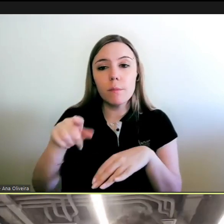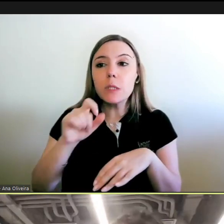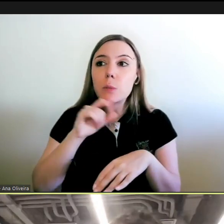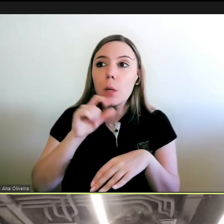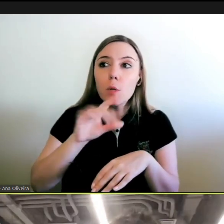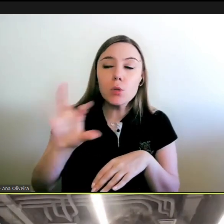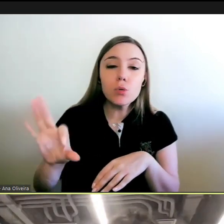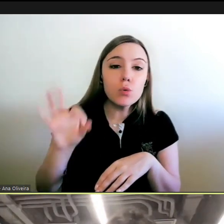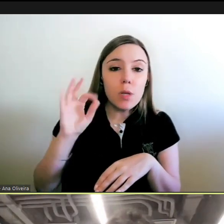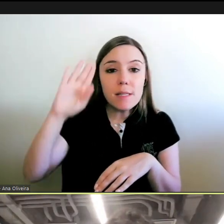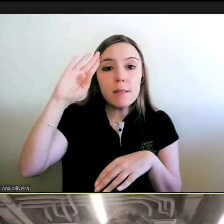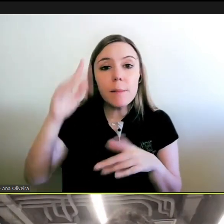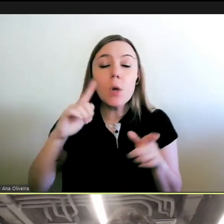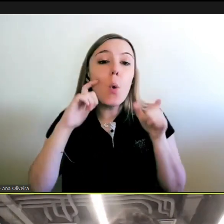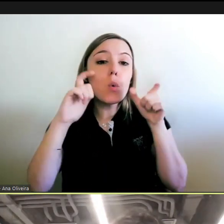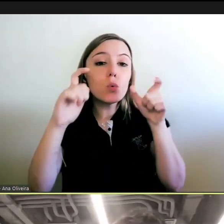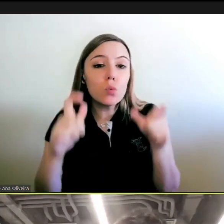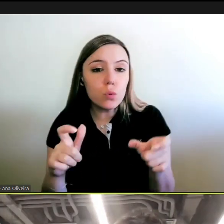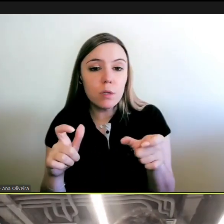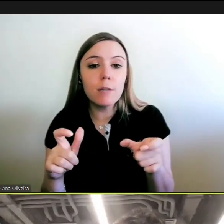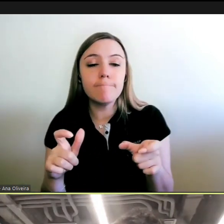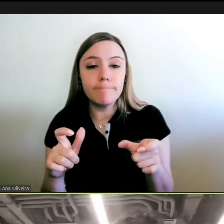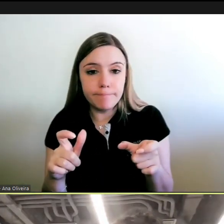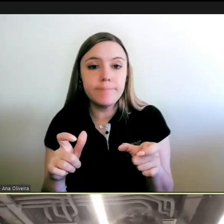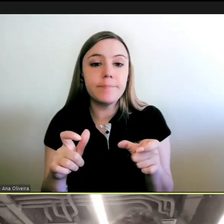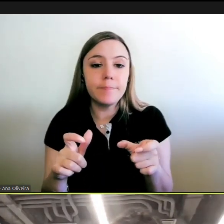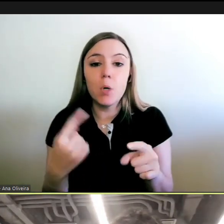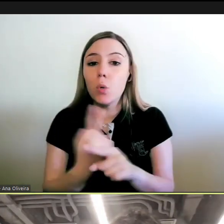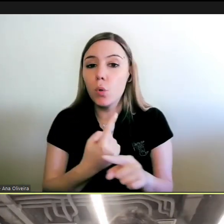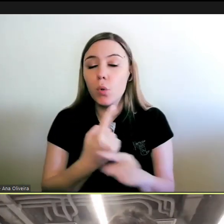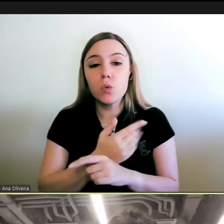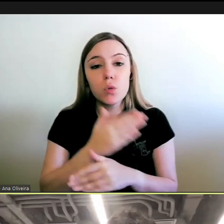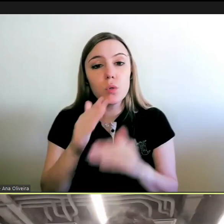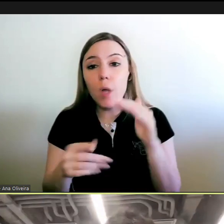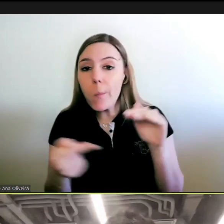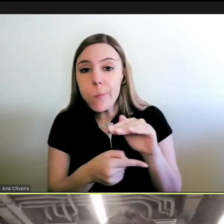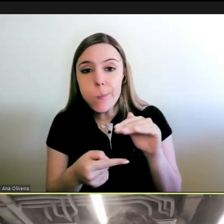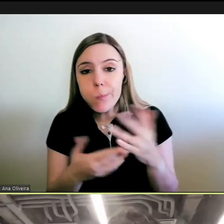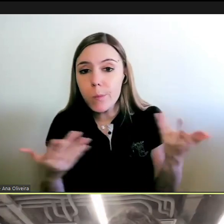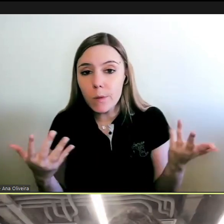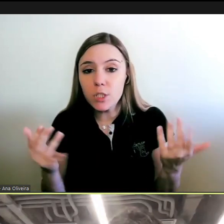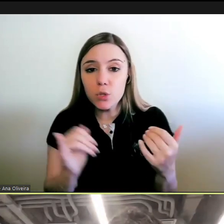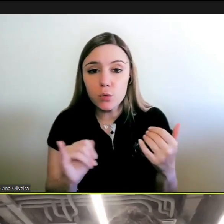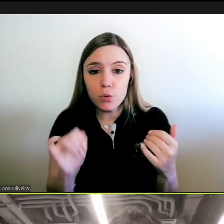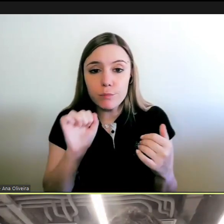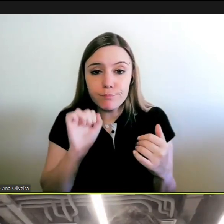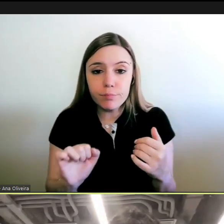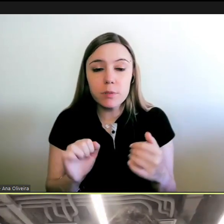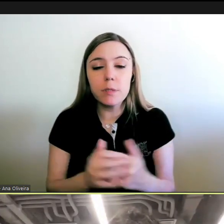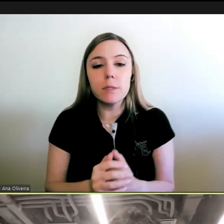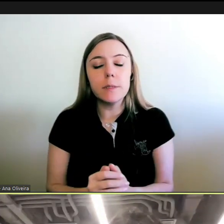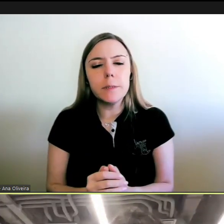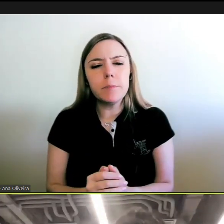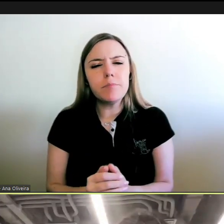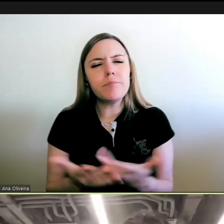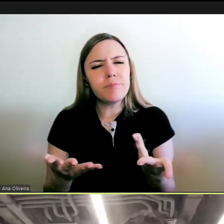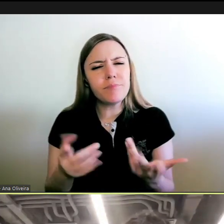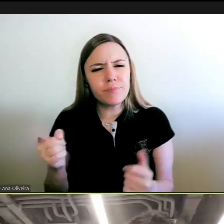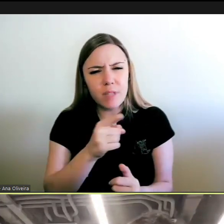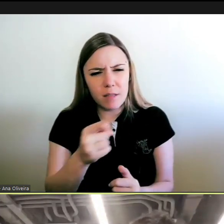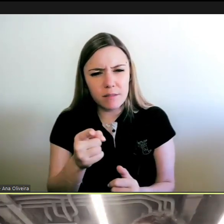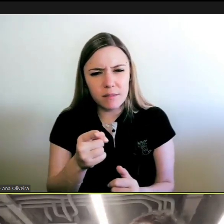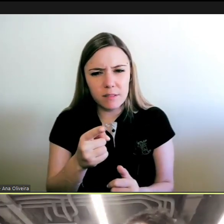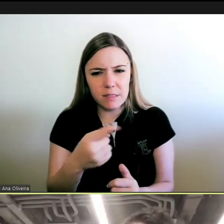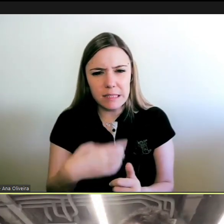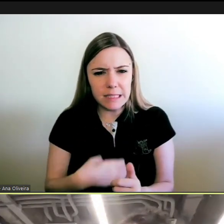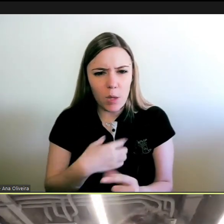e monitorizar efetivamente o que acontece nas organizações. Têm esta percepção? Há trabalho a